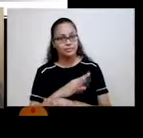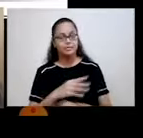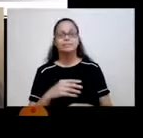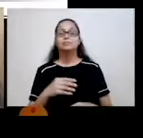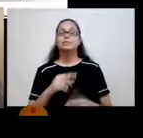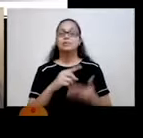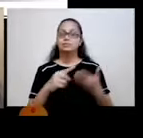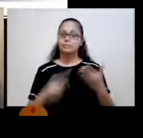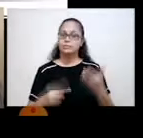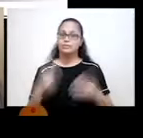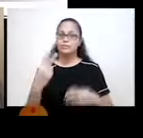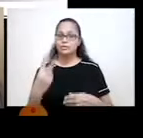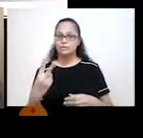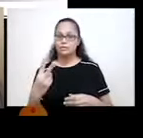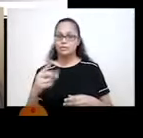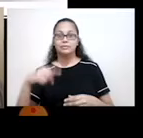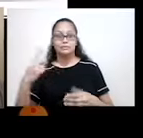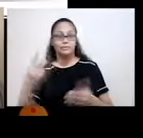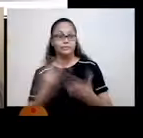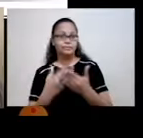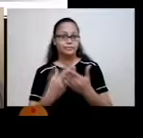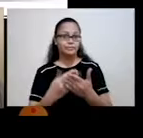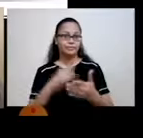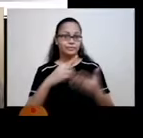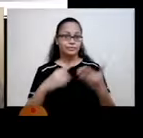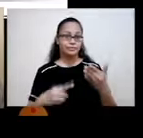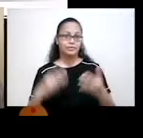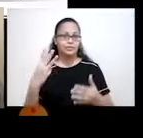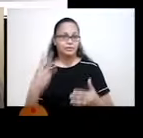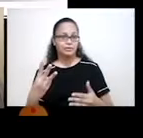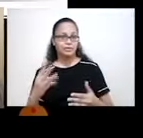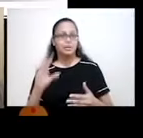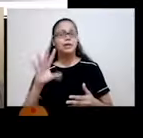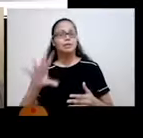segundo bimestre. Aula que vem, apostila 3. Quem ainda